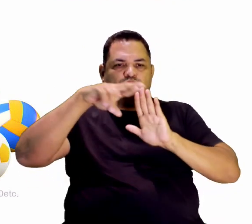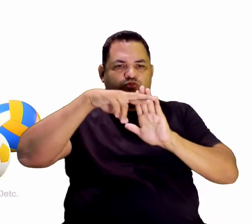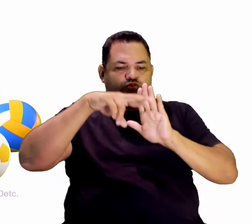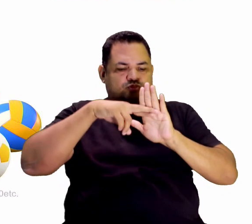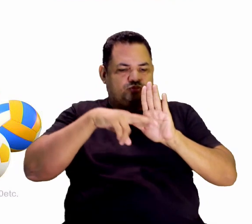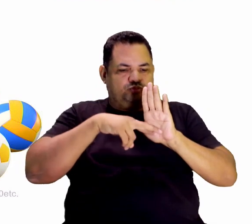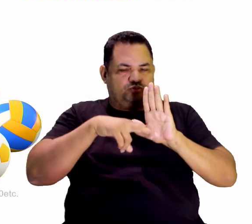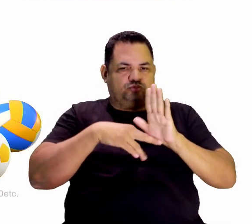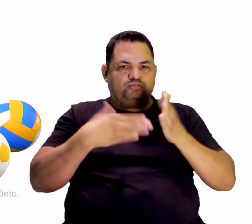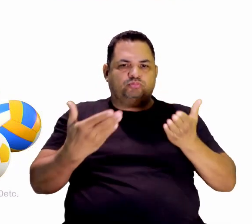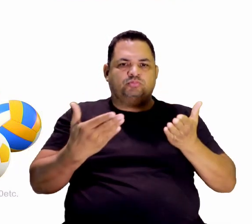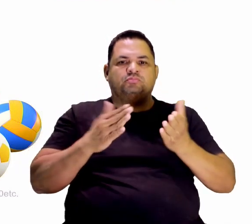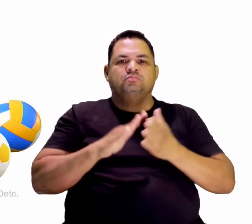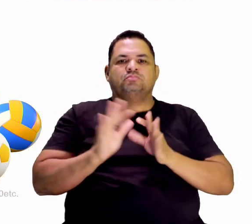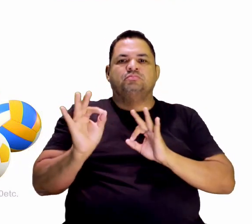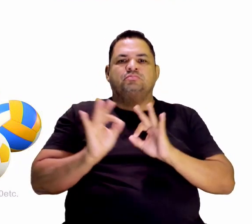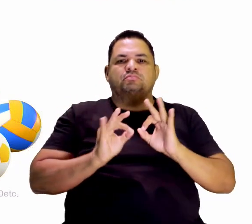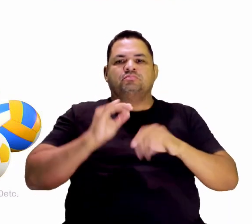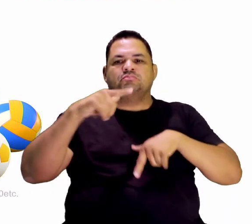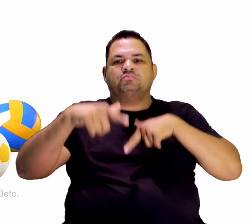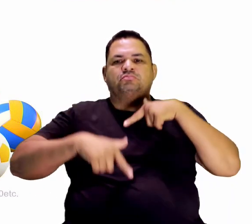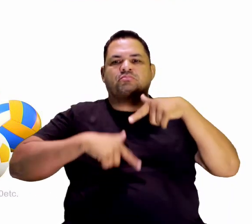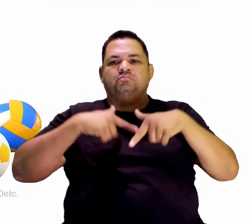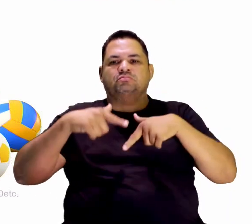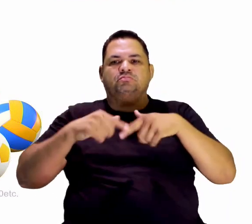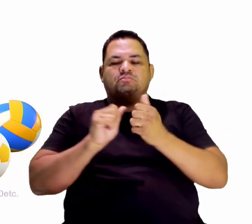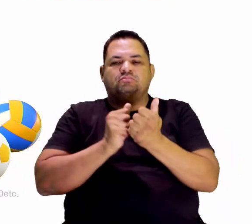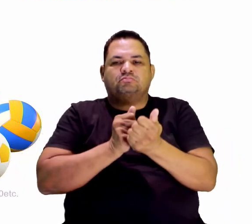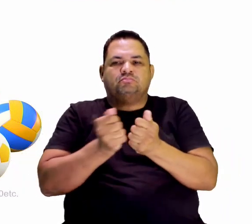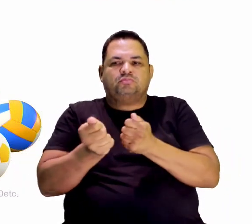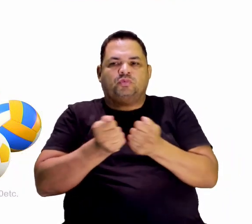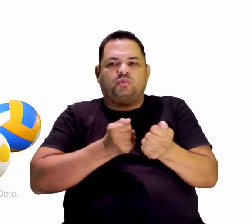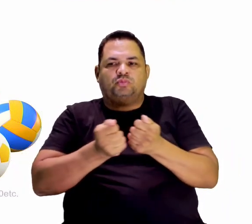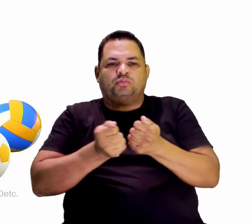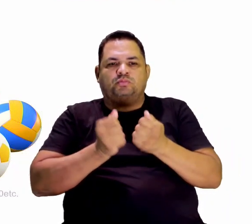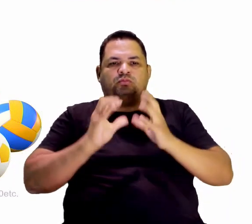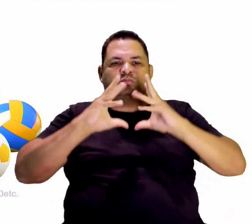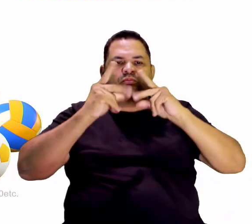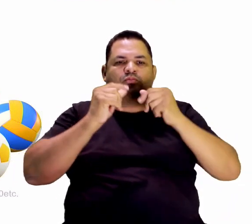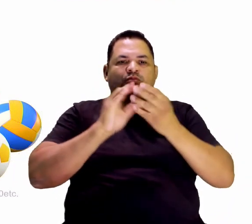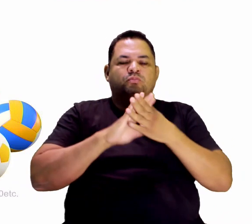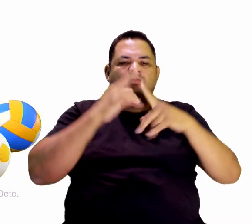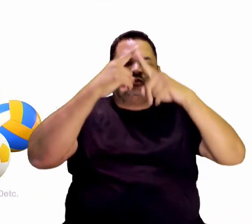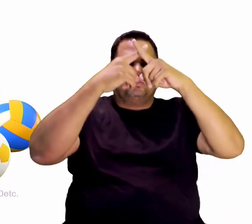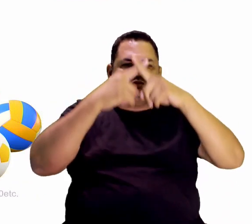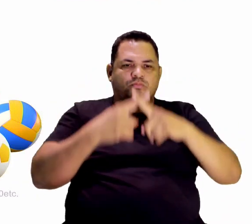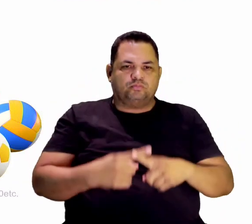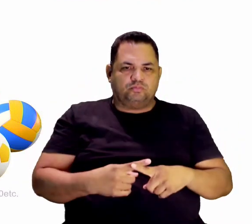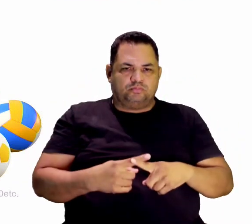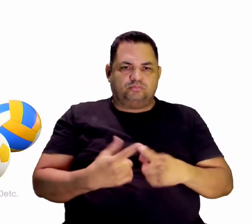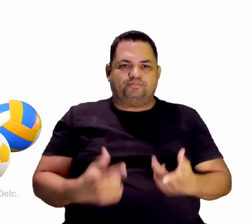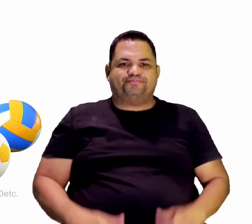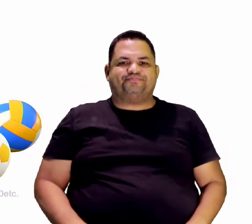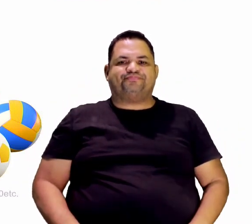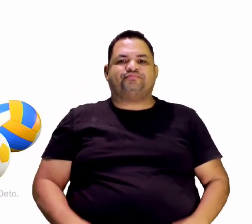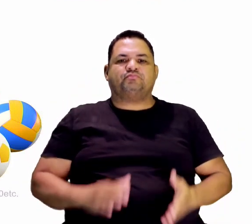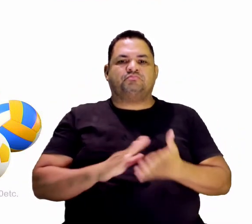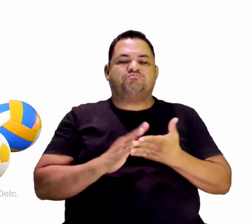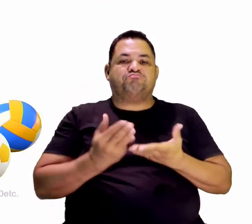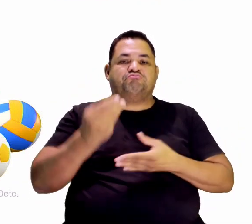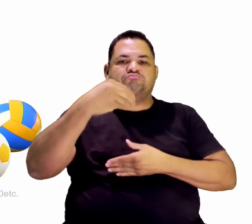Fundamento esportivo nada mais é, né, ou se apresenta como cada esporte tem o seu fundamento. O que quer dizer isso,